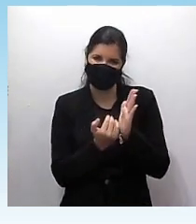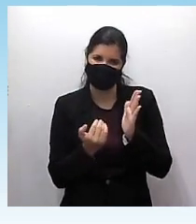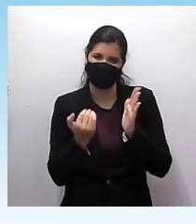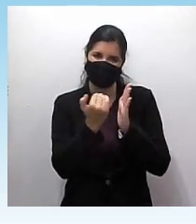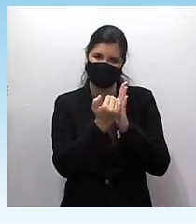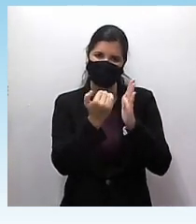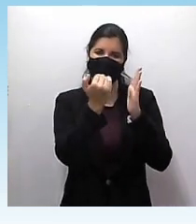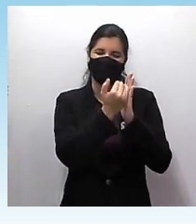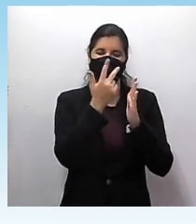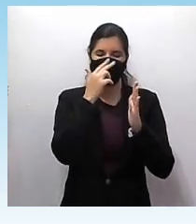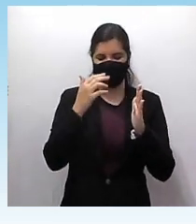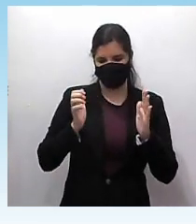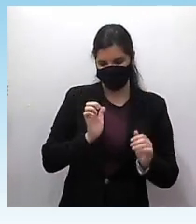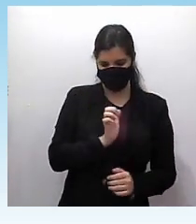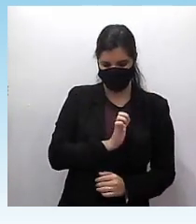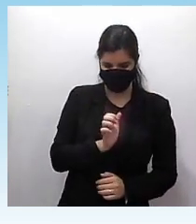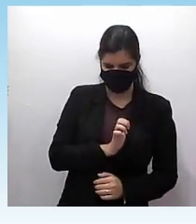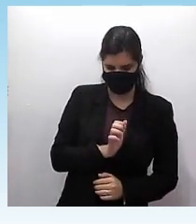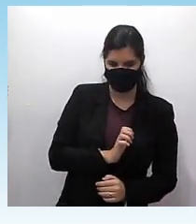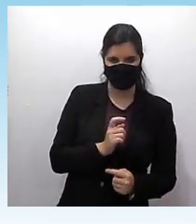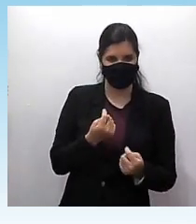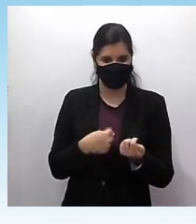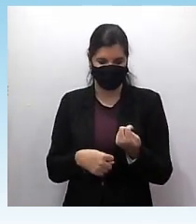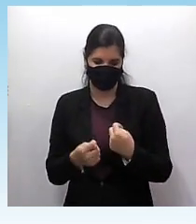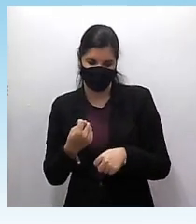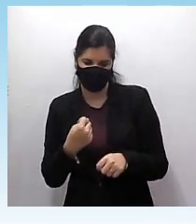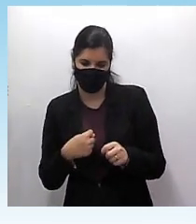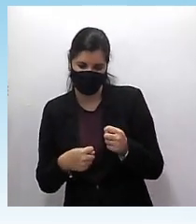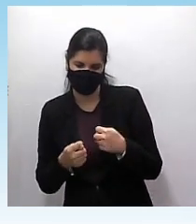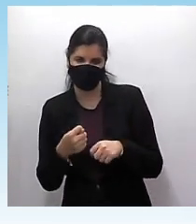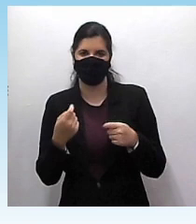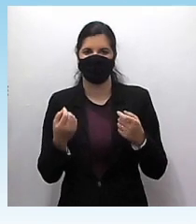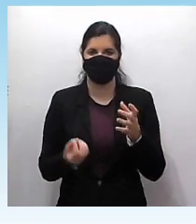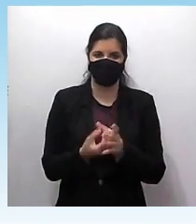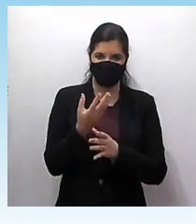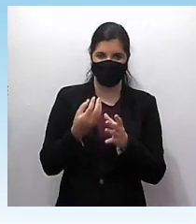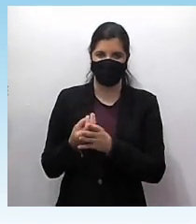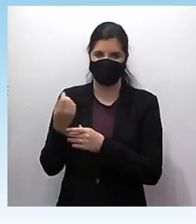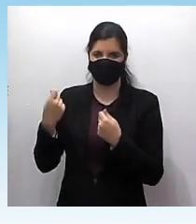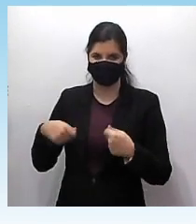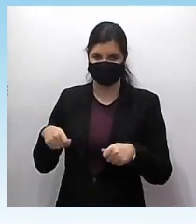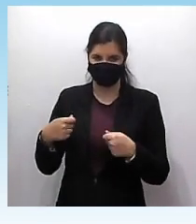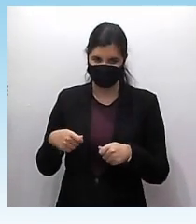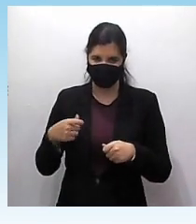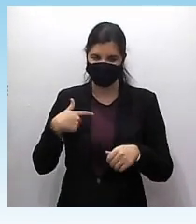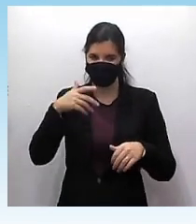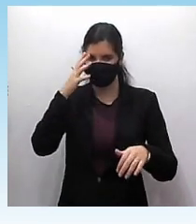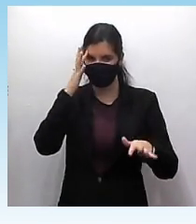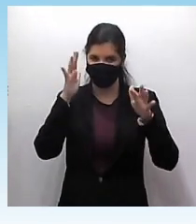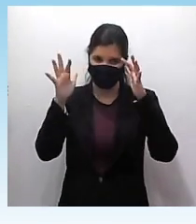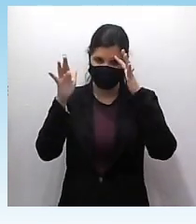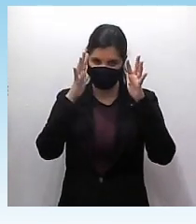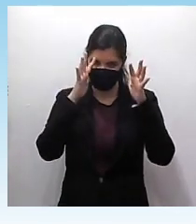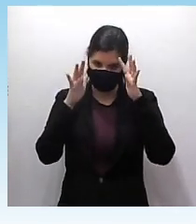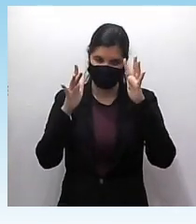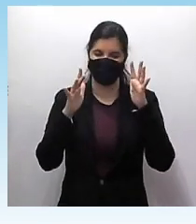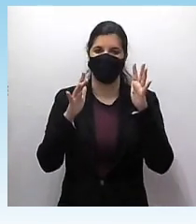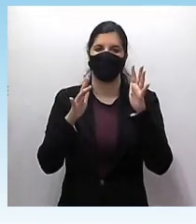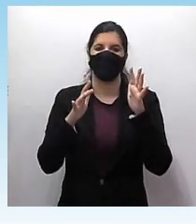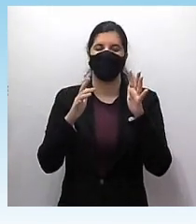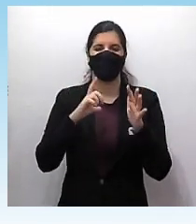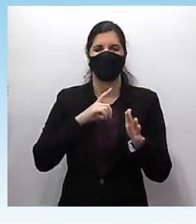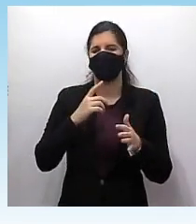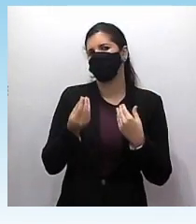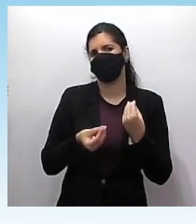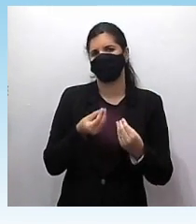de riqueza. É o crescimento econômico, a gente precisa gerar riqueza. Existe uma filosofia por trás do crescimento. Que filosofia